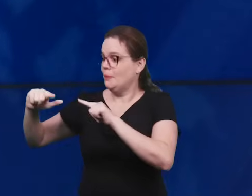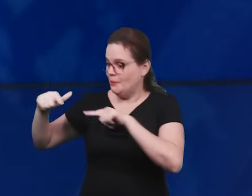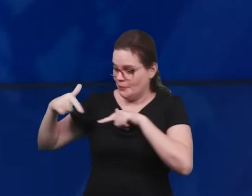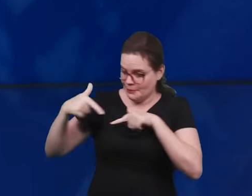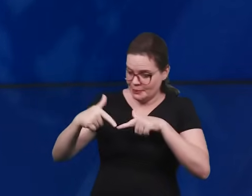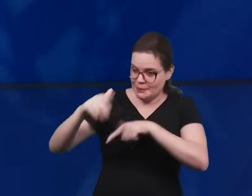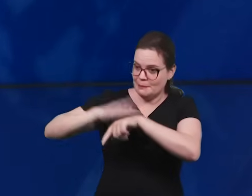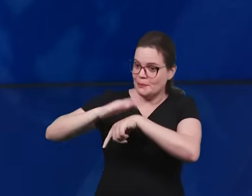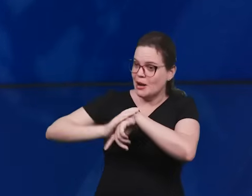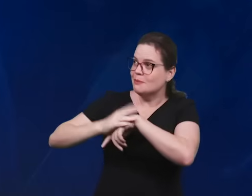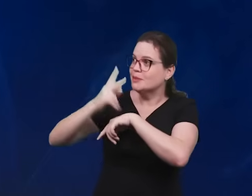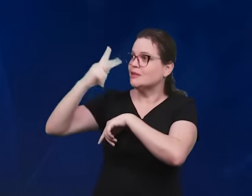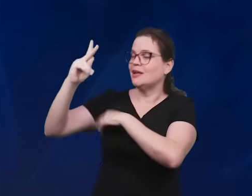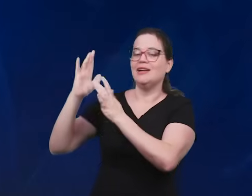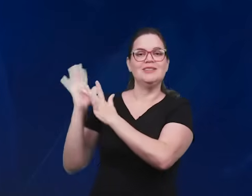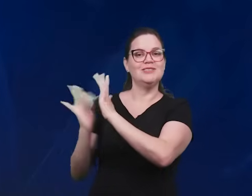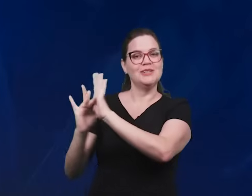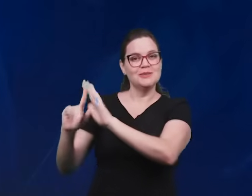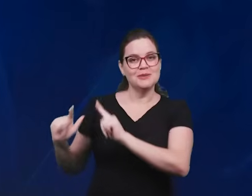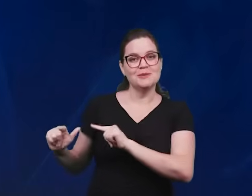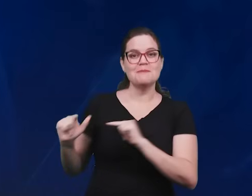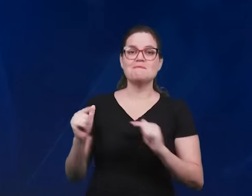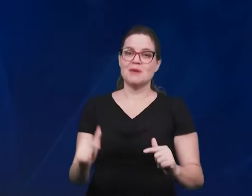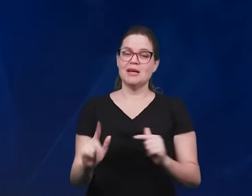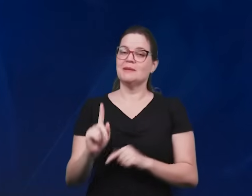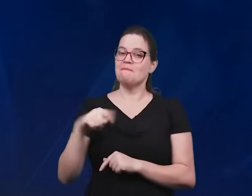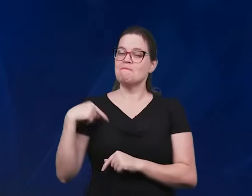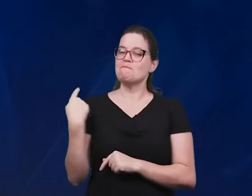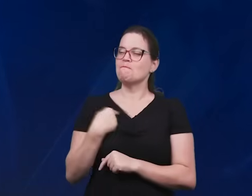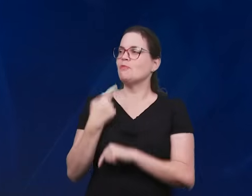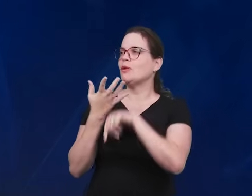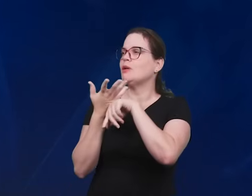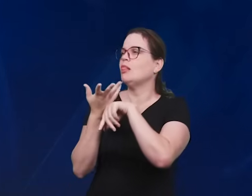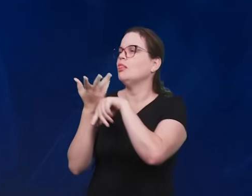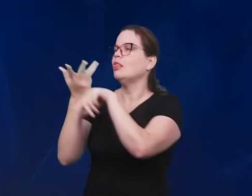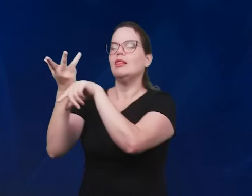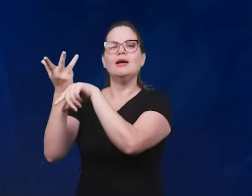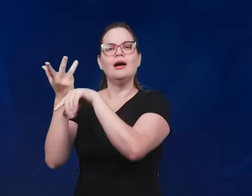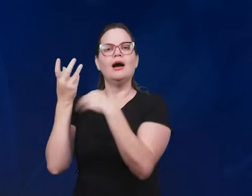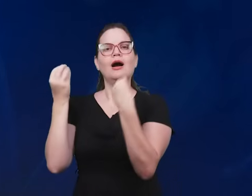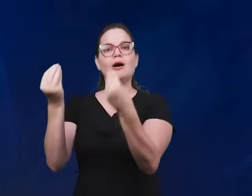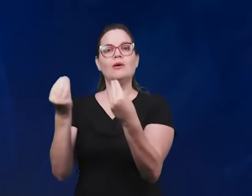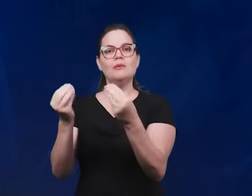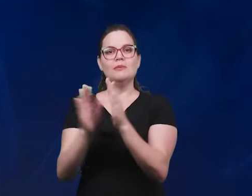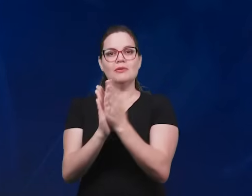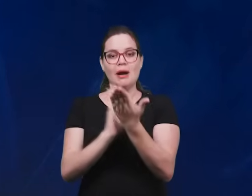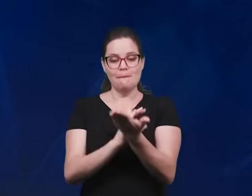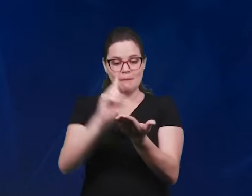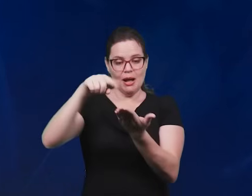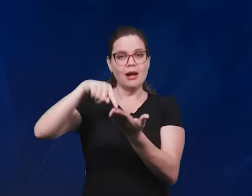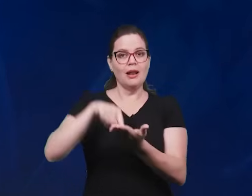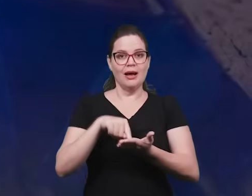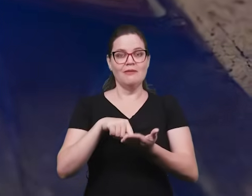Ele opera. Nós somos atraídos também pelo alimento da palavra de Deus, porque